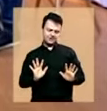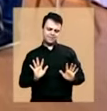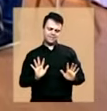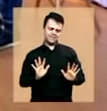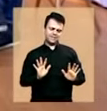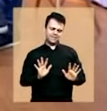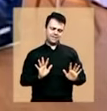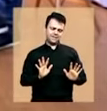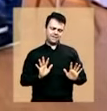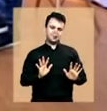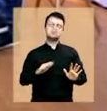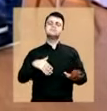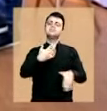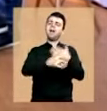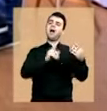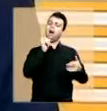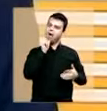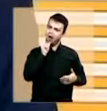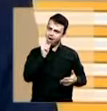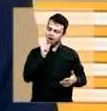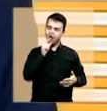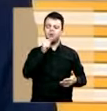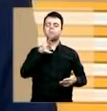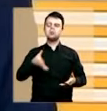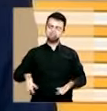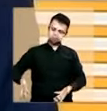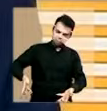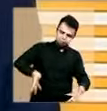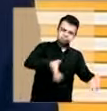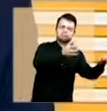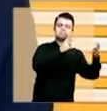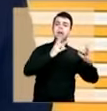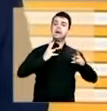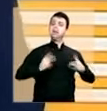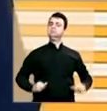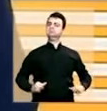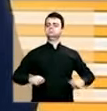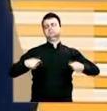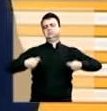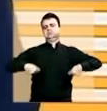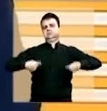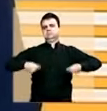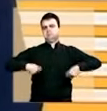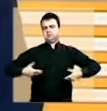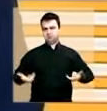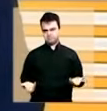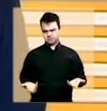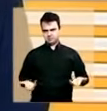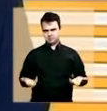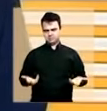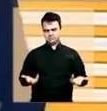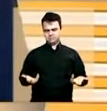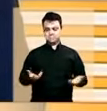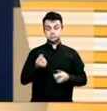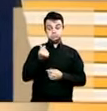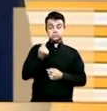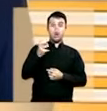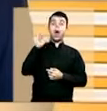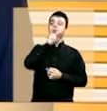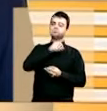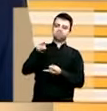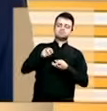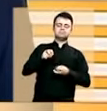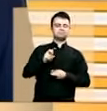que, de certa forma, eu tenho que devolver essa água para o meio ambiente, pelo menos da mesma forma que eu recuperei ela. Então, financeiramente, não